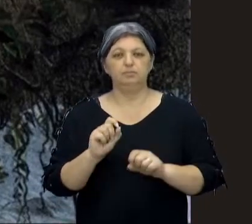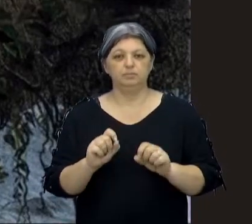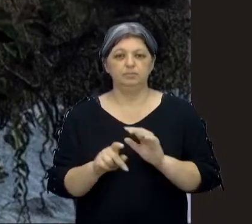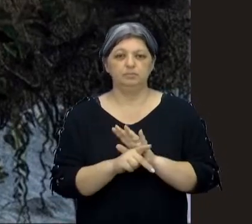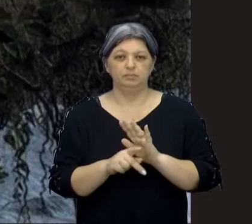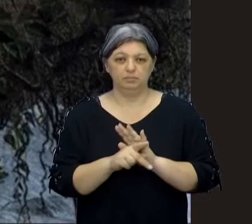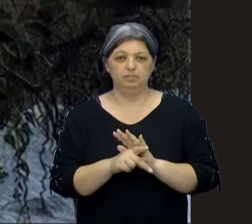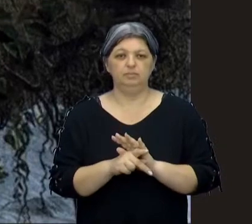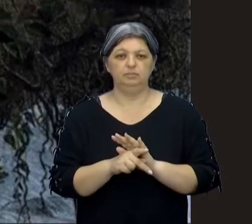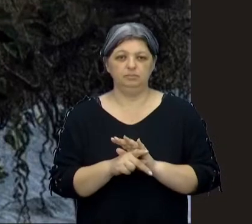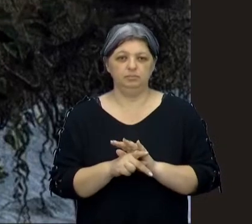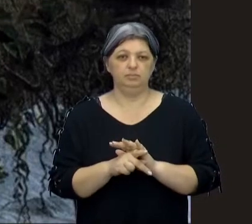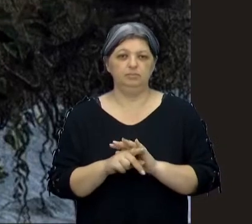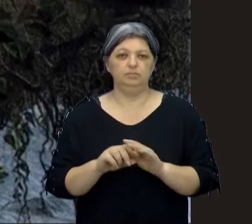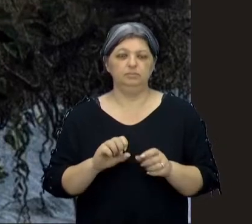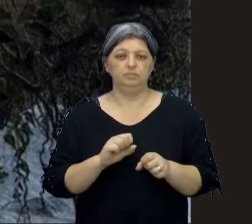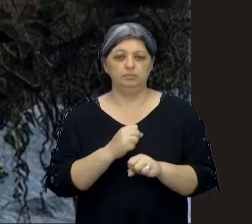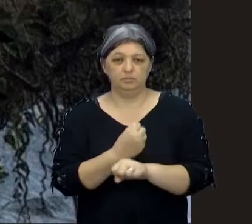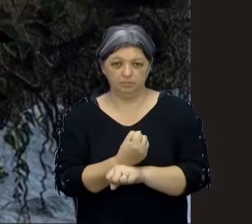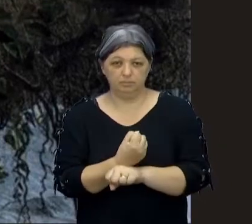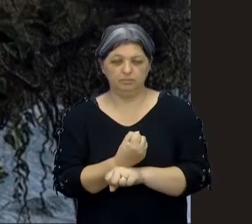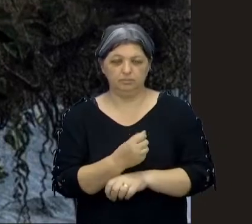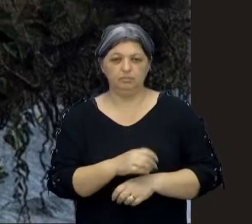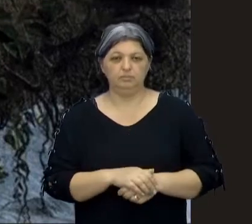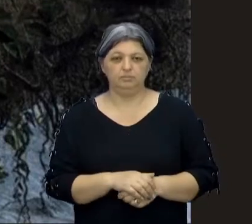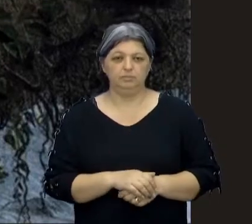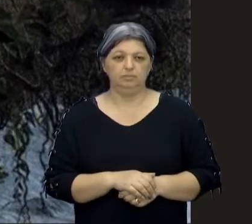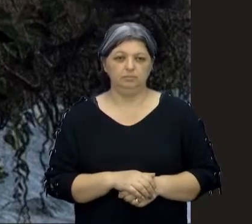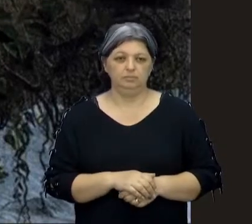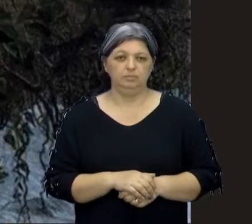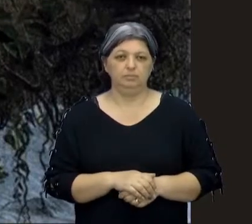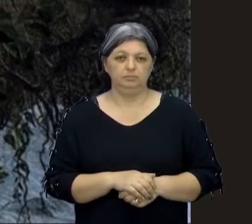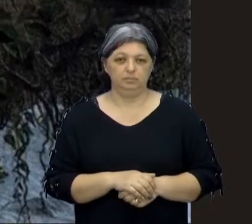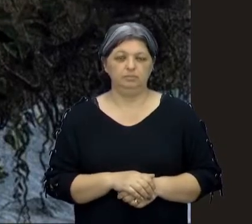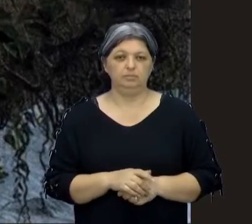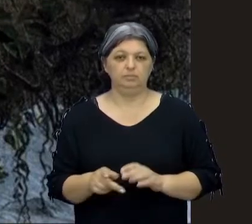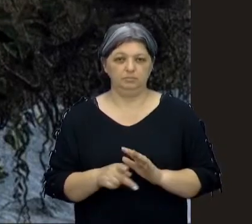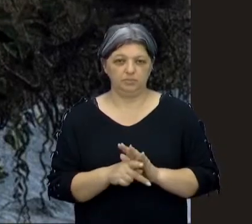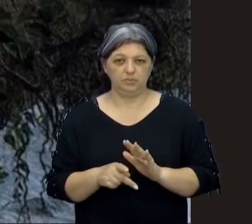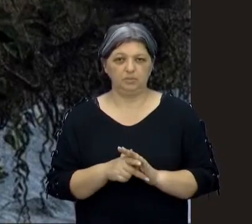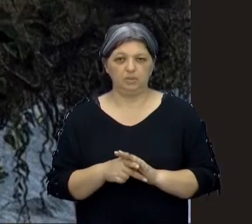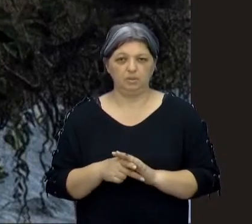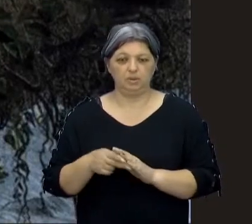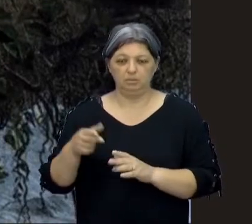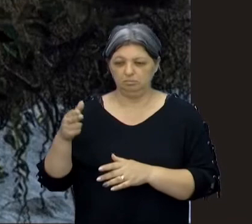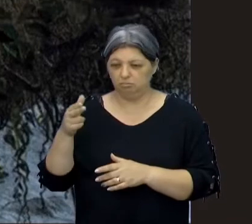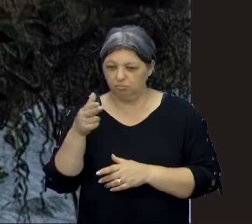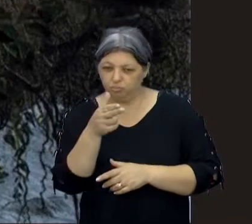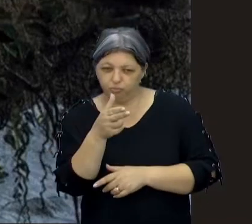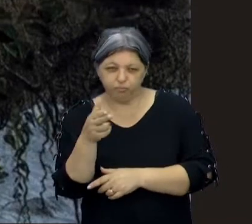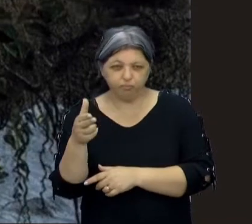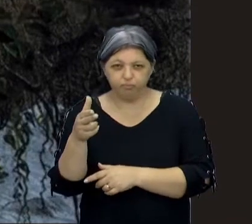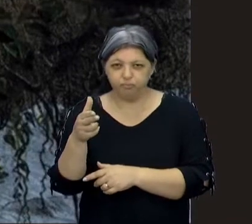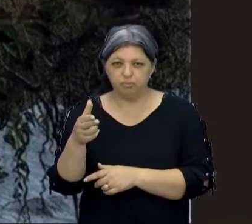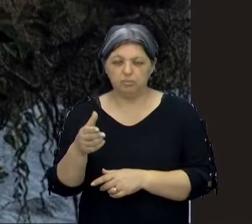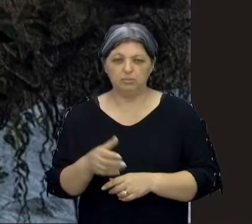seria a tornar presa ou seja é literalmente eles caçavam esses indígenas